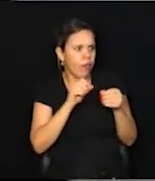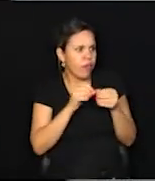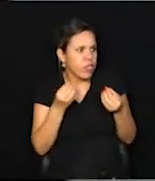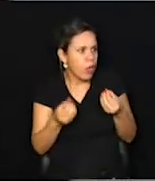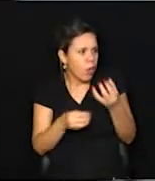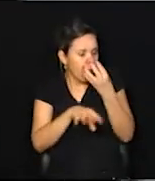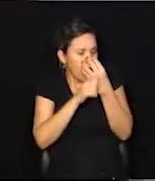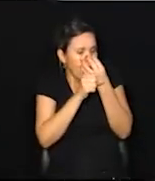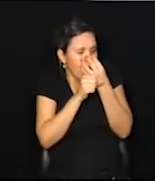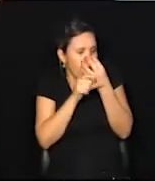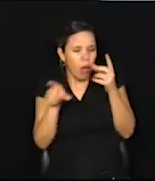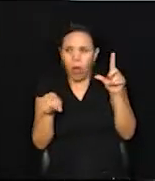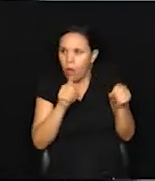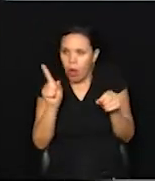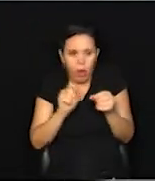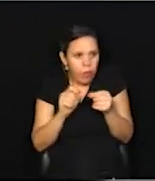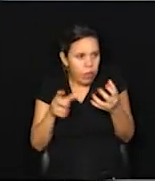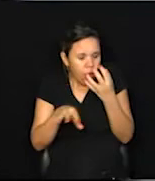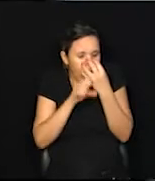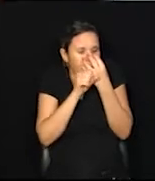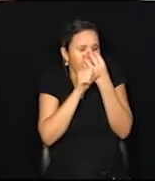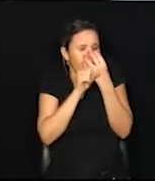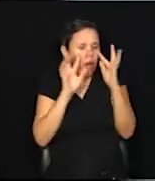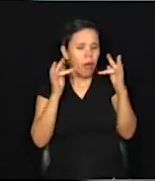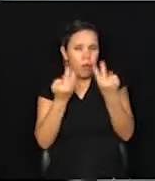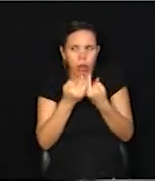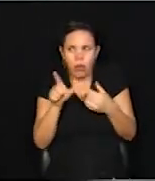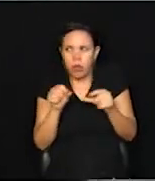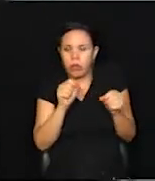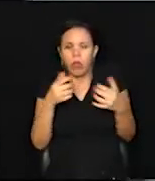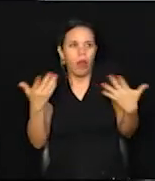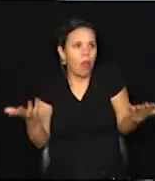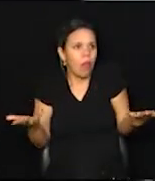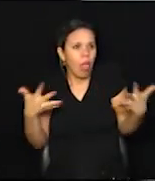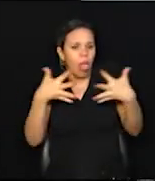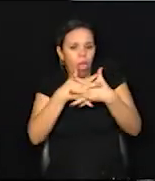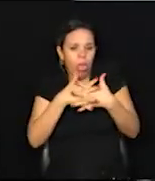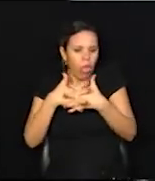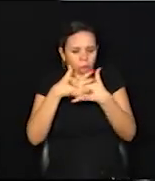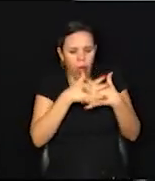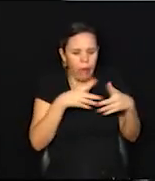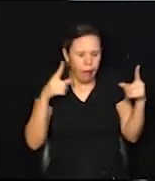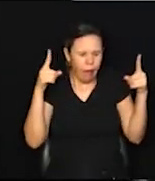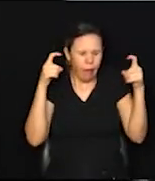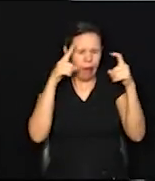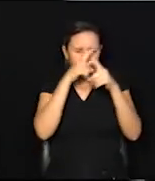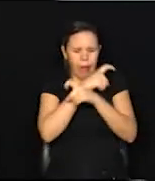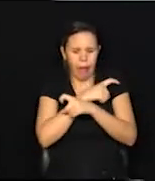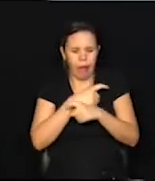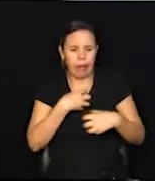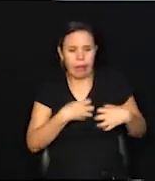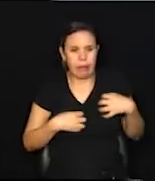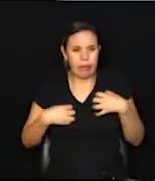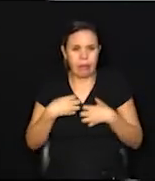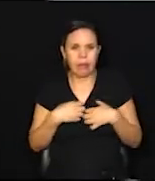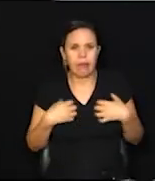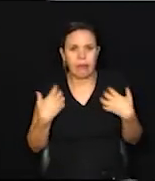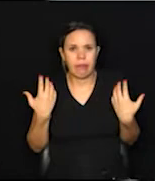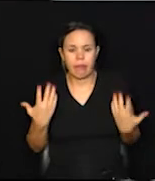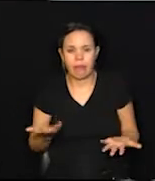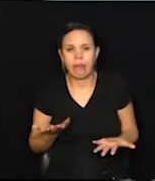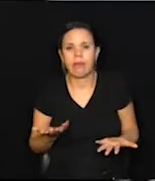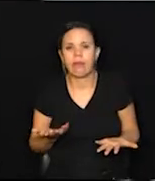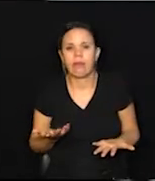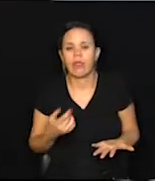ou escolhe não fazer a intubação, a família escolhe. Entende? É uma situação bem dramática isso, né? Então,